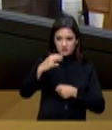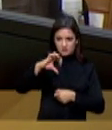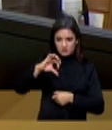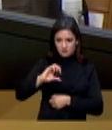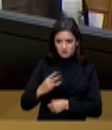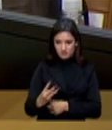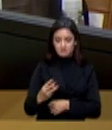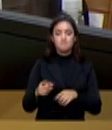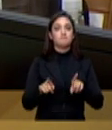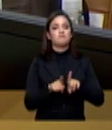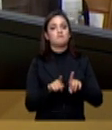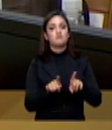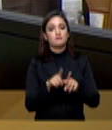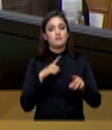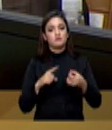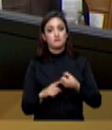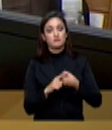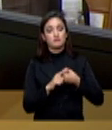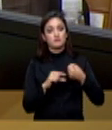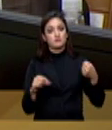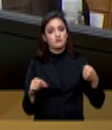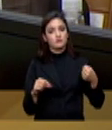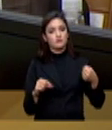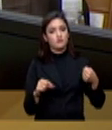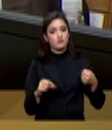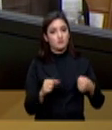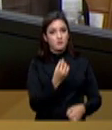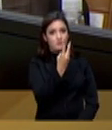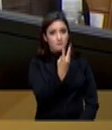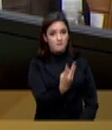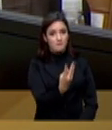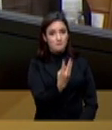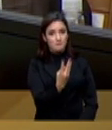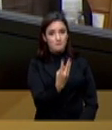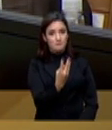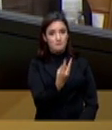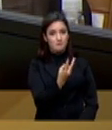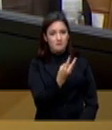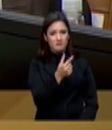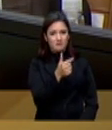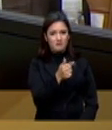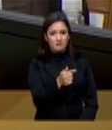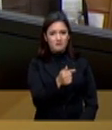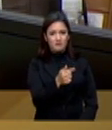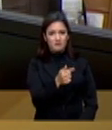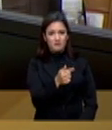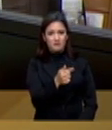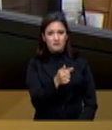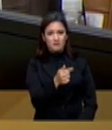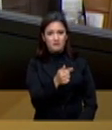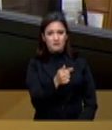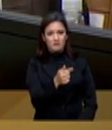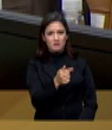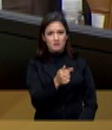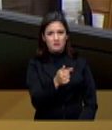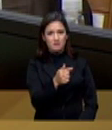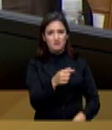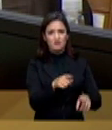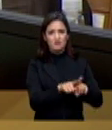e promover a interpretação conforme aos artigos 37 e